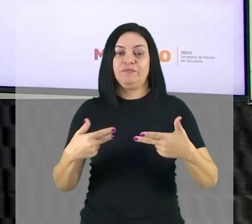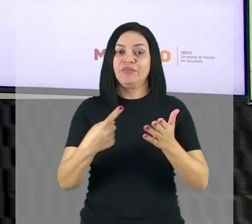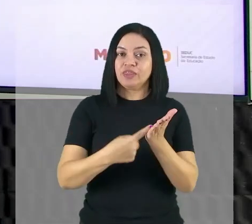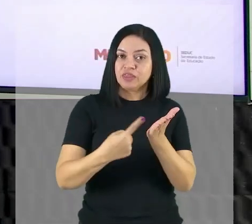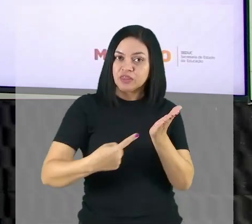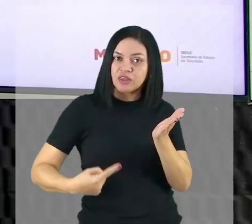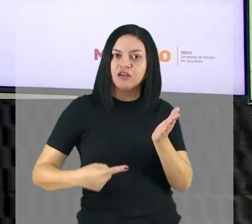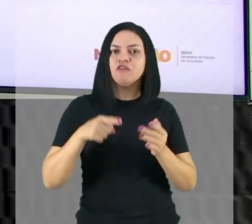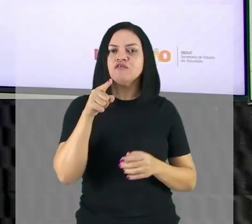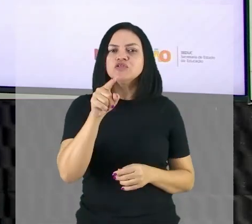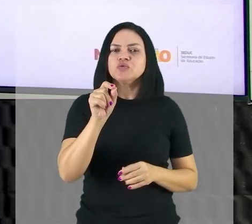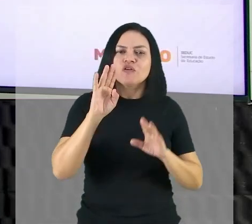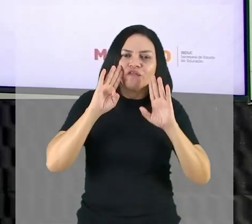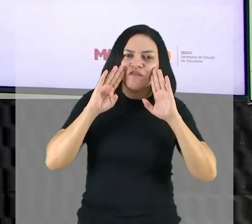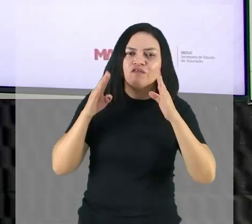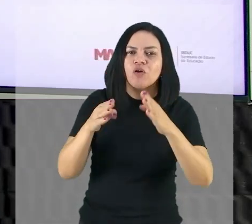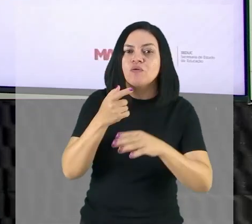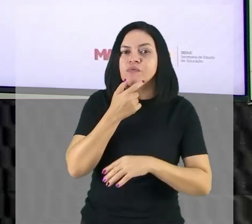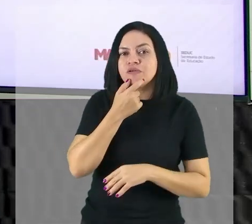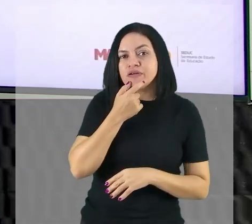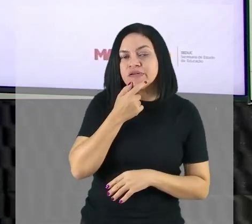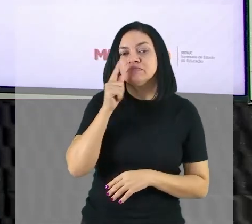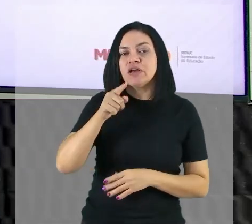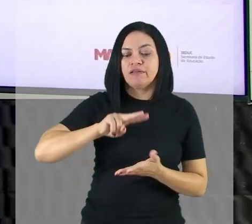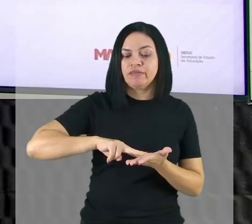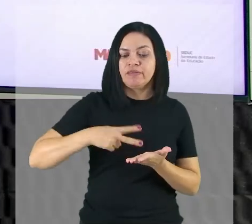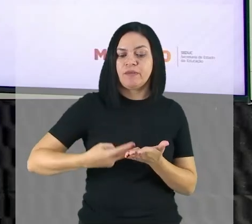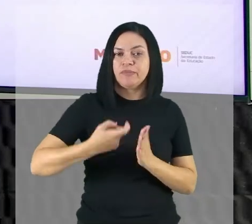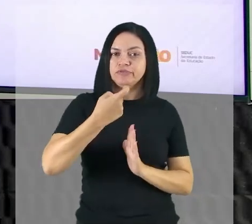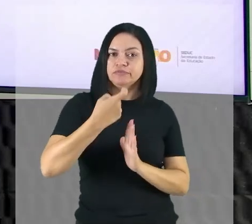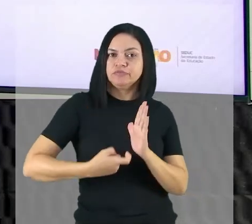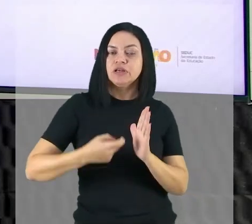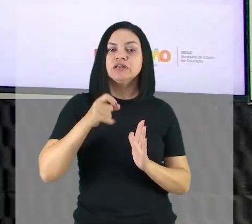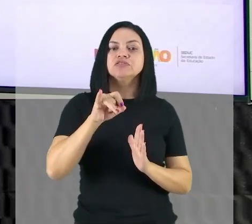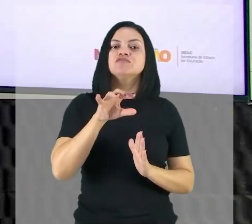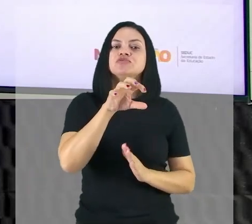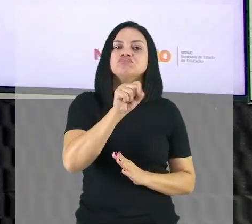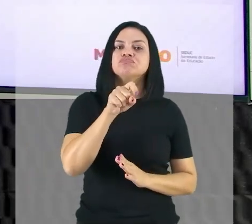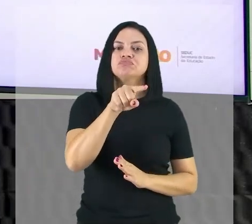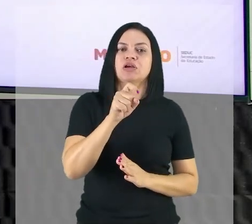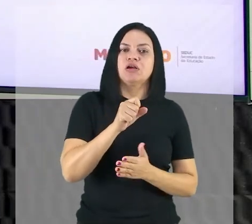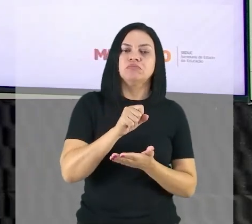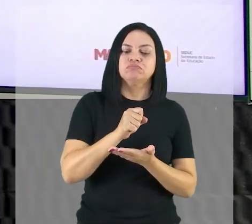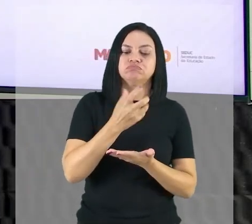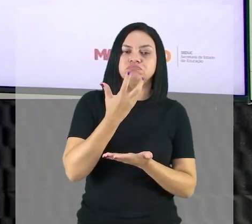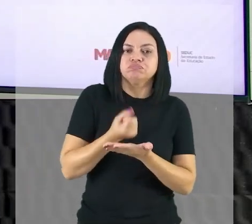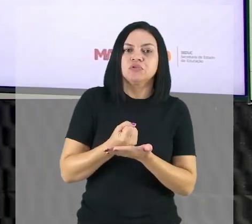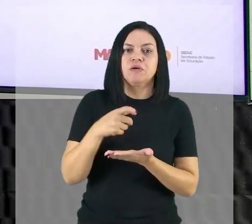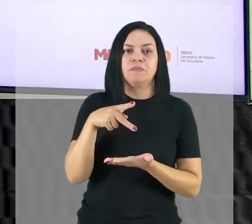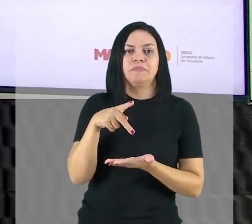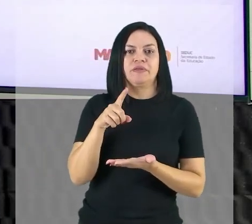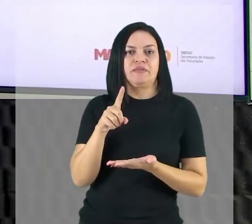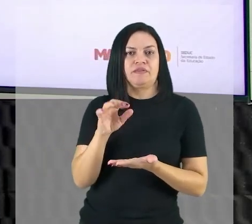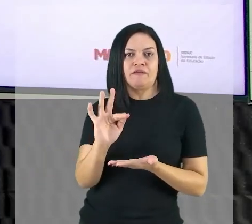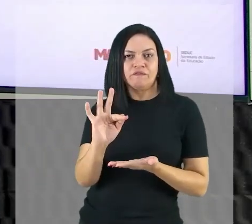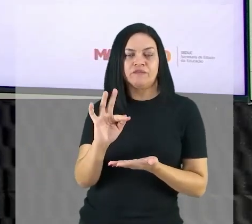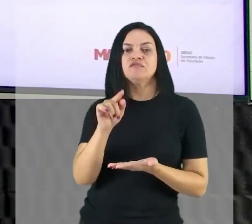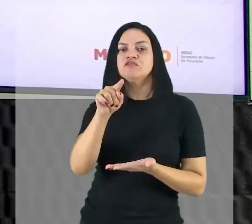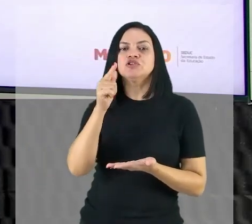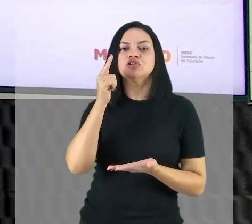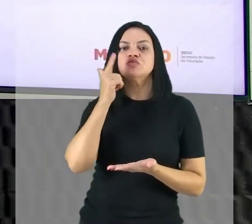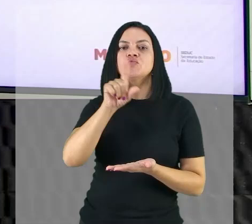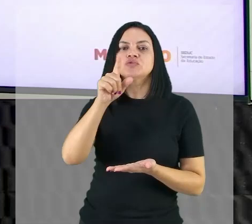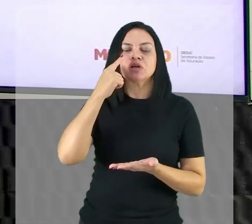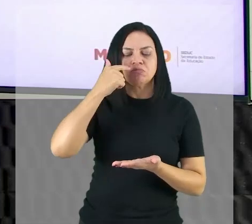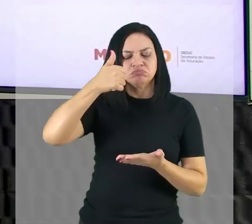já sabem, o foco é a interpretação textual. Então, se você pegar esse material que a gente está disponibilizando em PDF para vocês, vocês vão conseguir analisar com